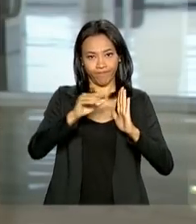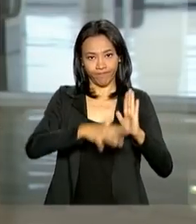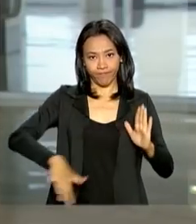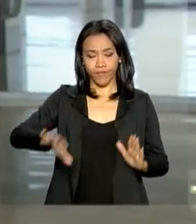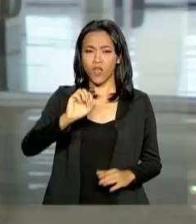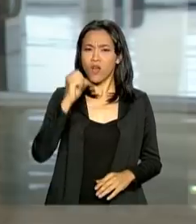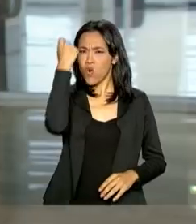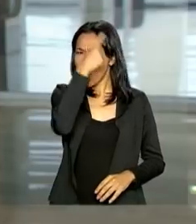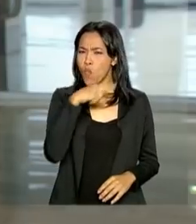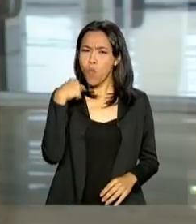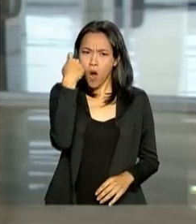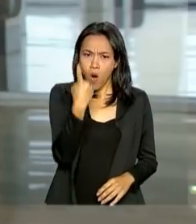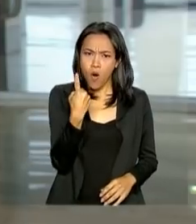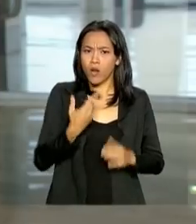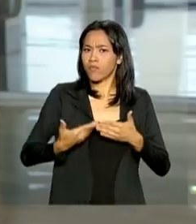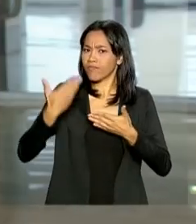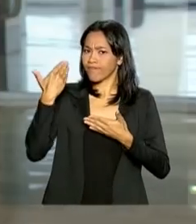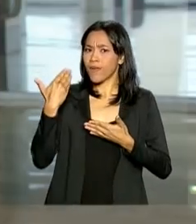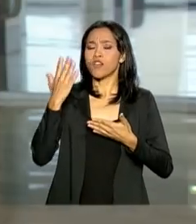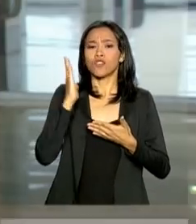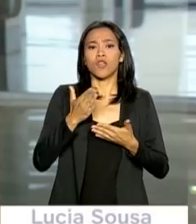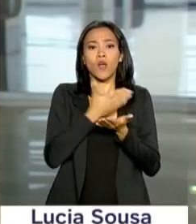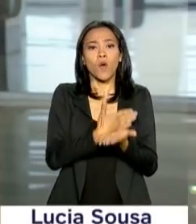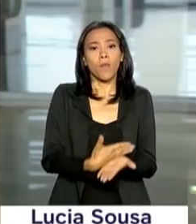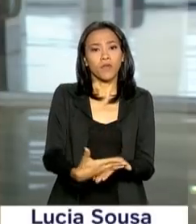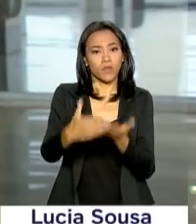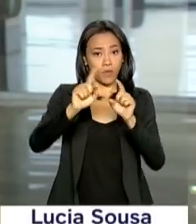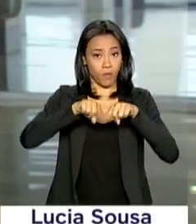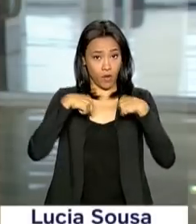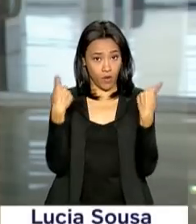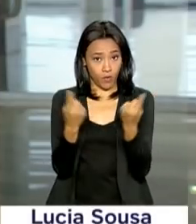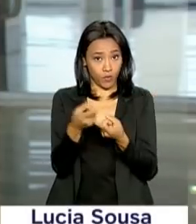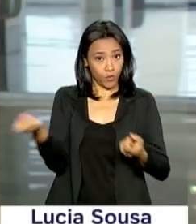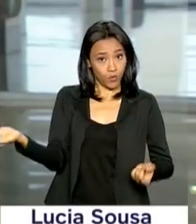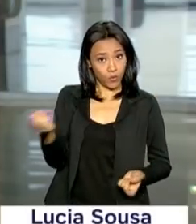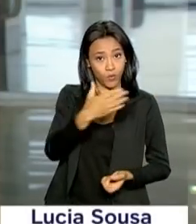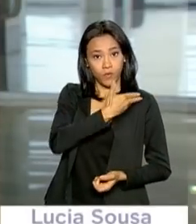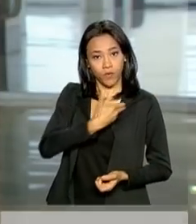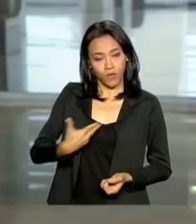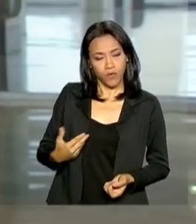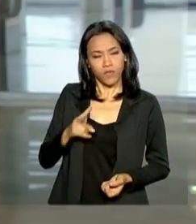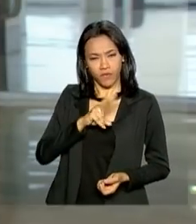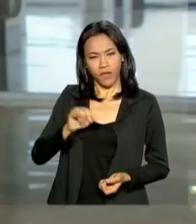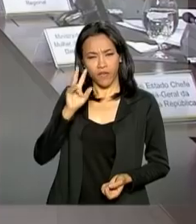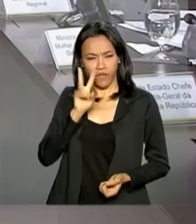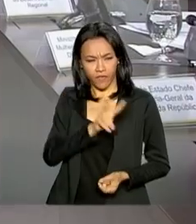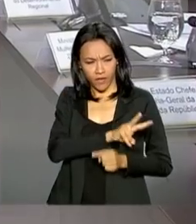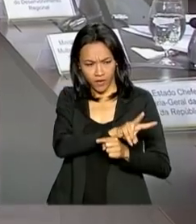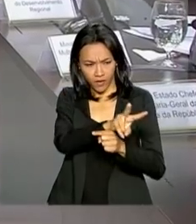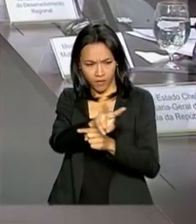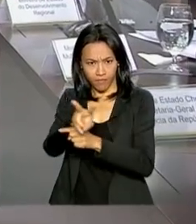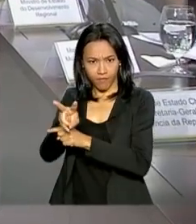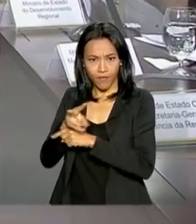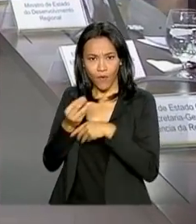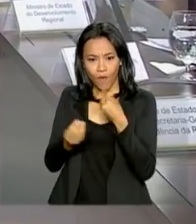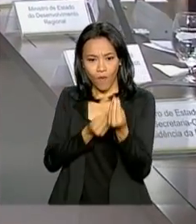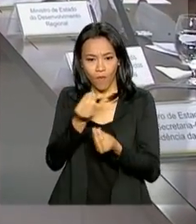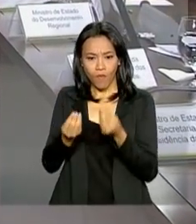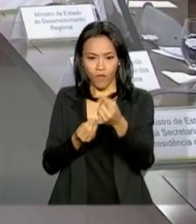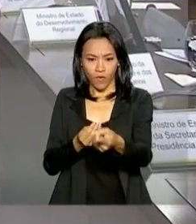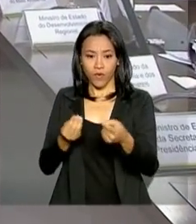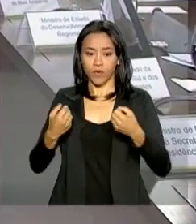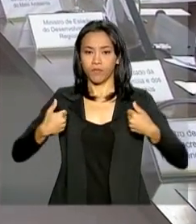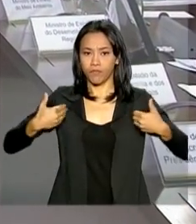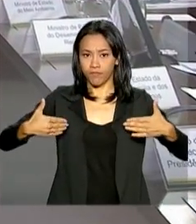uma hora a segunda reunião ministerial do novo governo. Você vai ver agora imagens do início desse encontro, que reúne